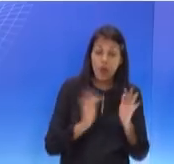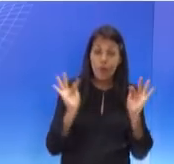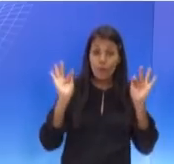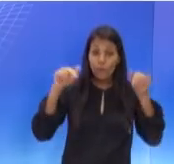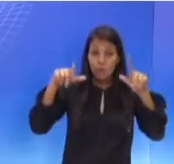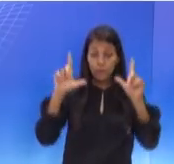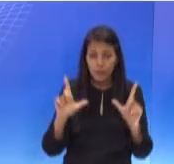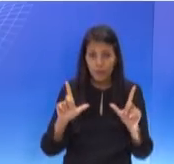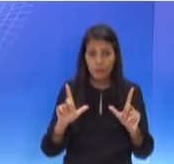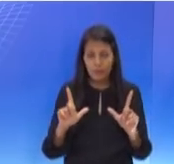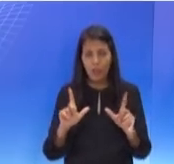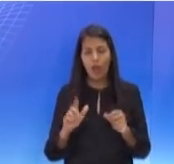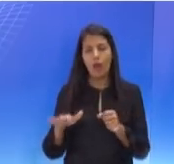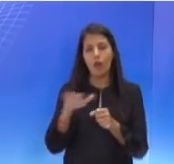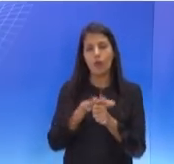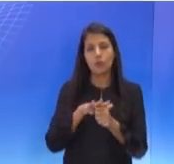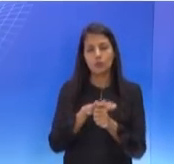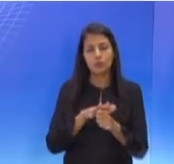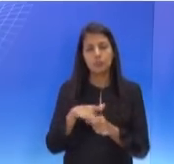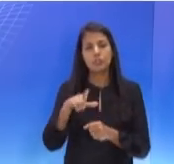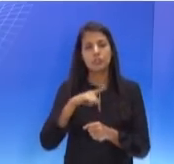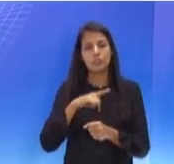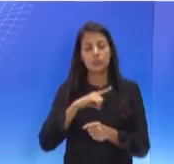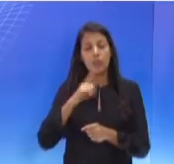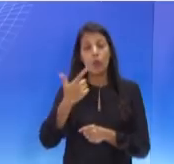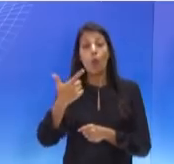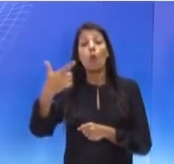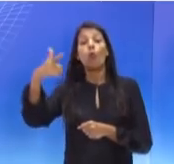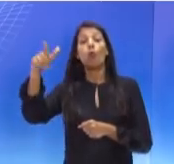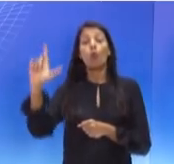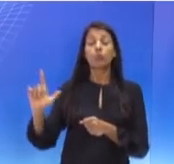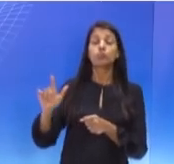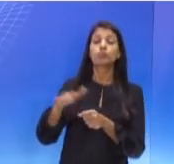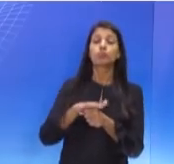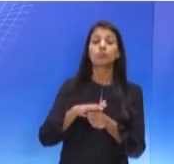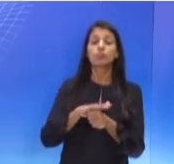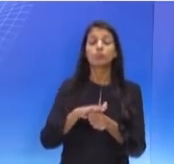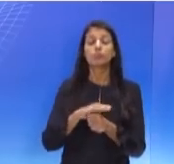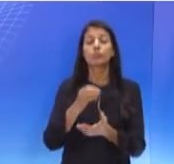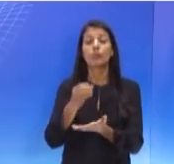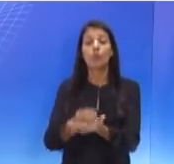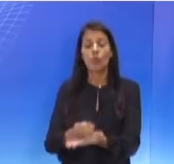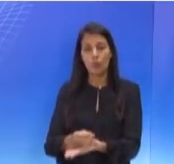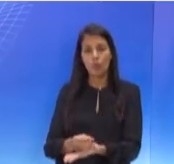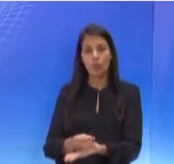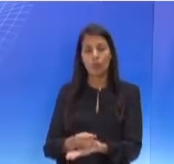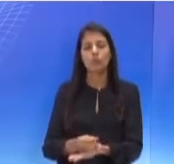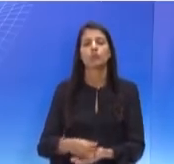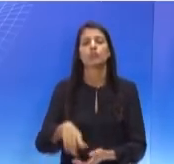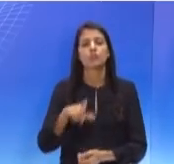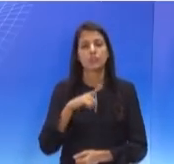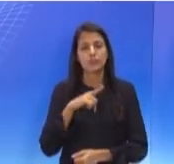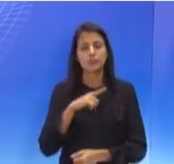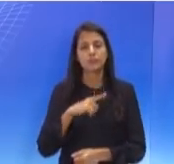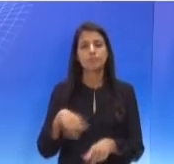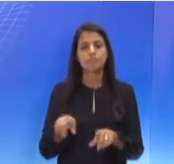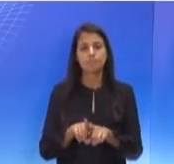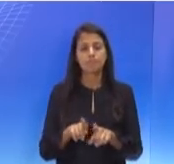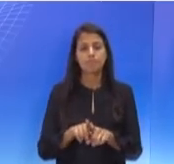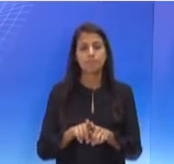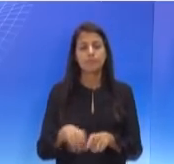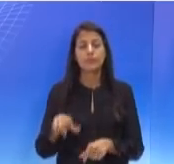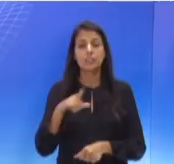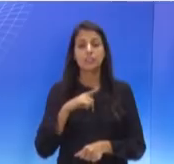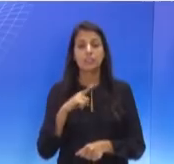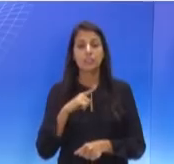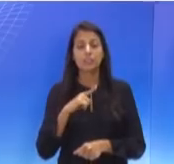borda superior. Tenho toda a outra borda superior da outra taça, a borda superior também da outra taça, e na última